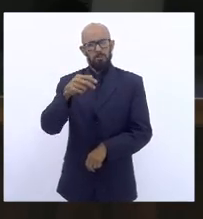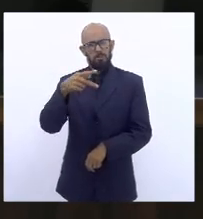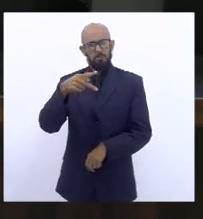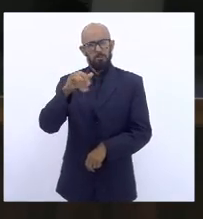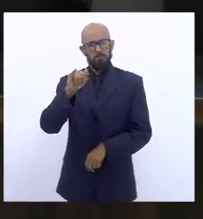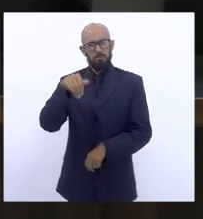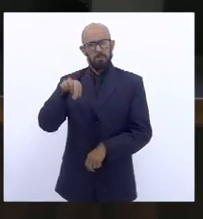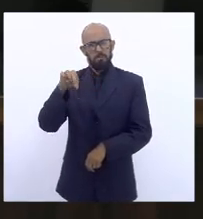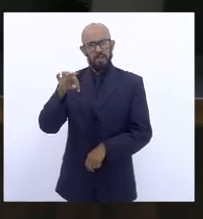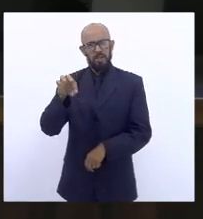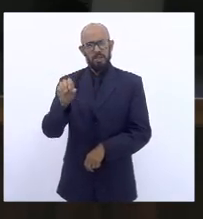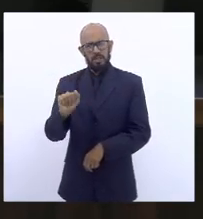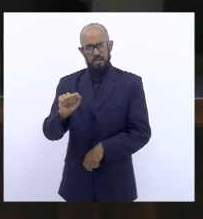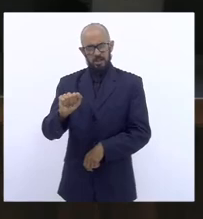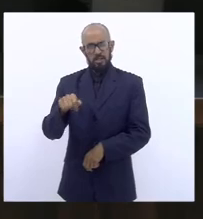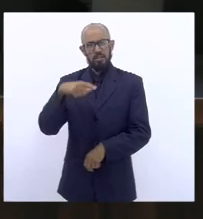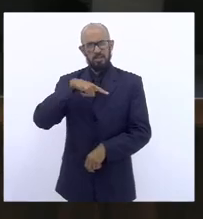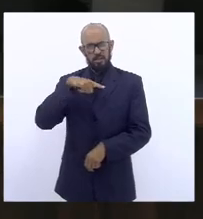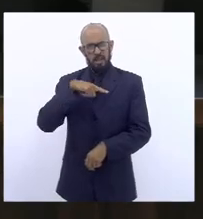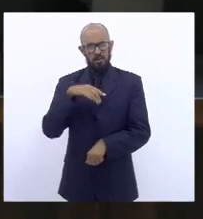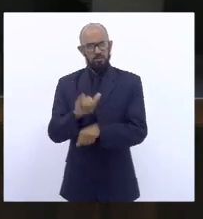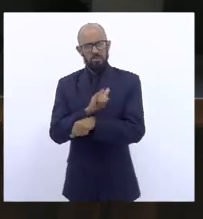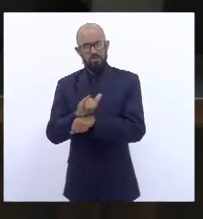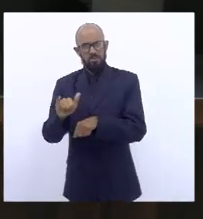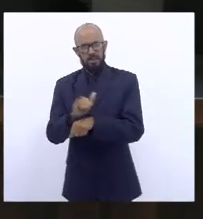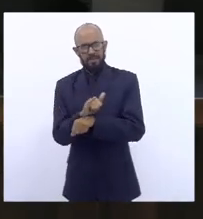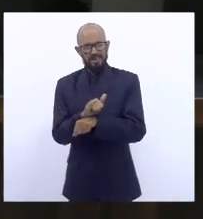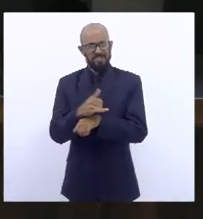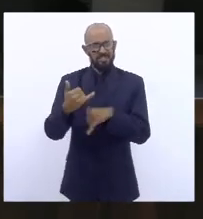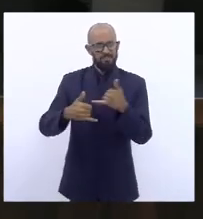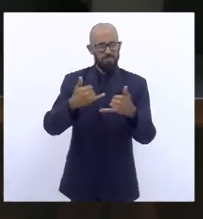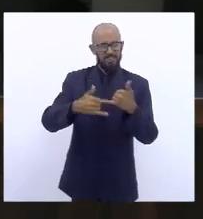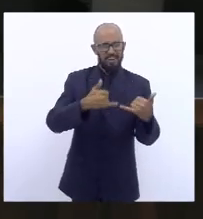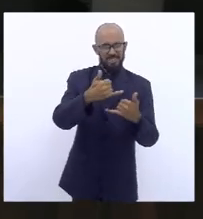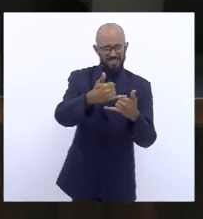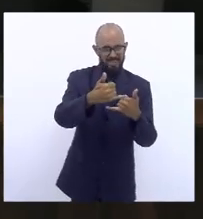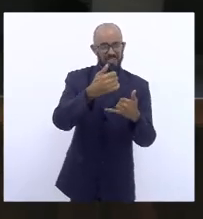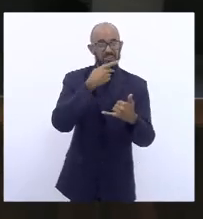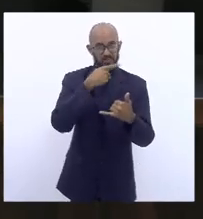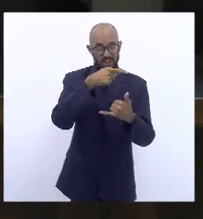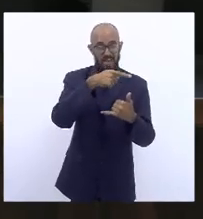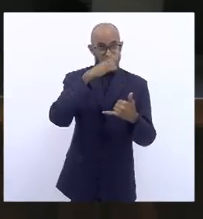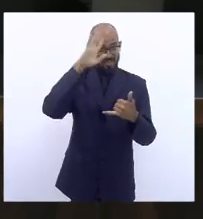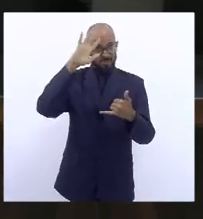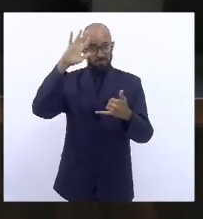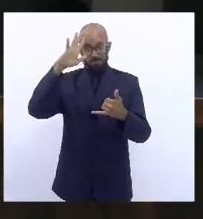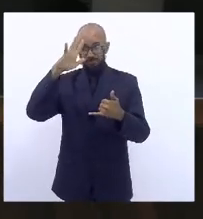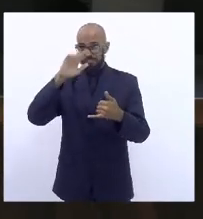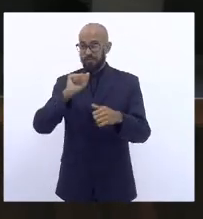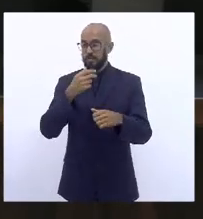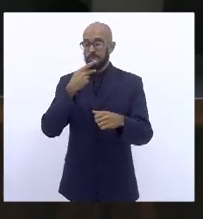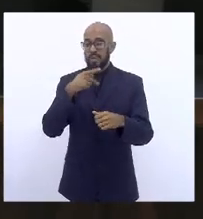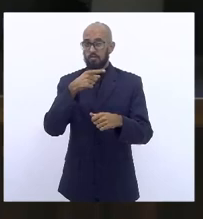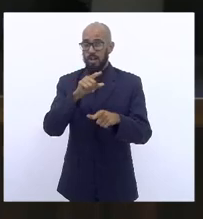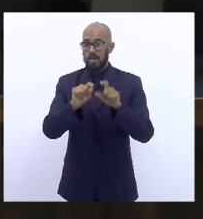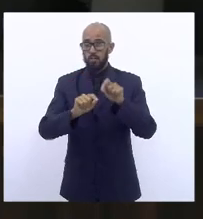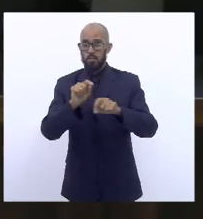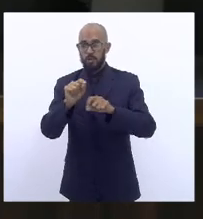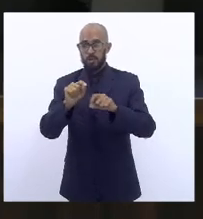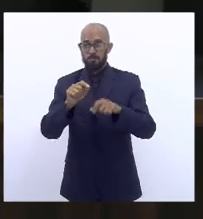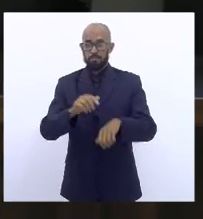tem uma maneira até jocosa de tratar dessa reflexão, quando ela diz assim, Luiz Paulo,